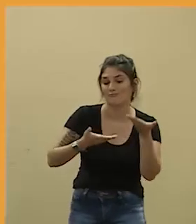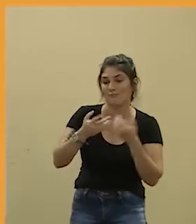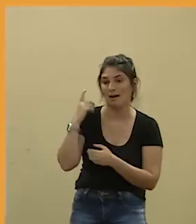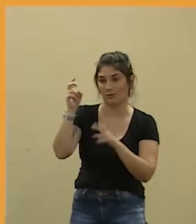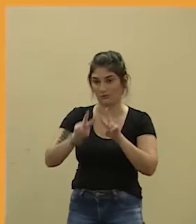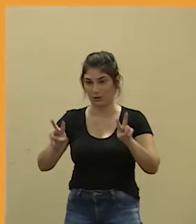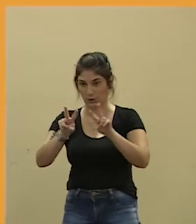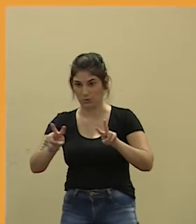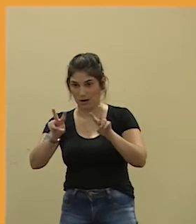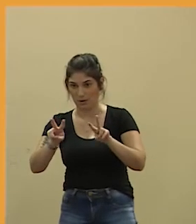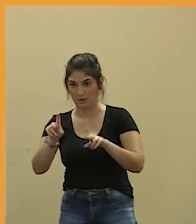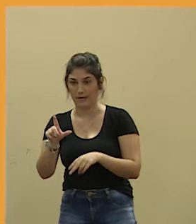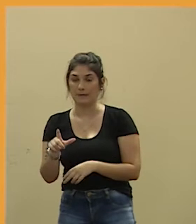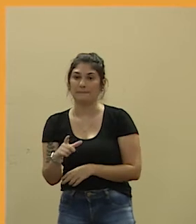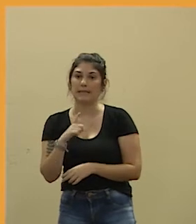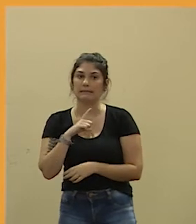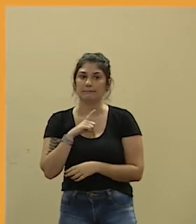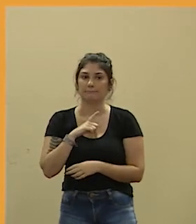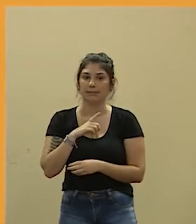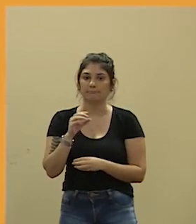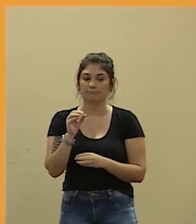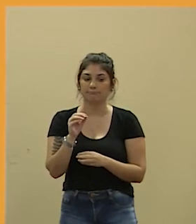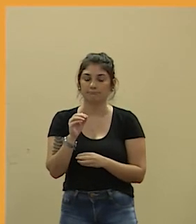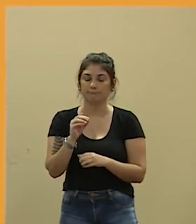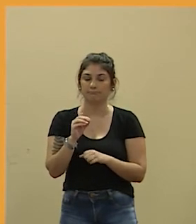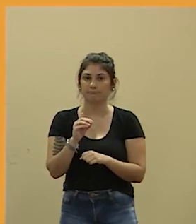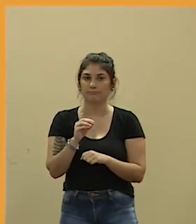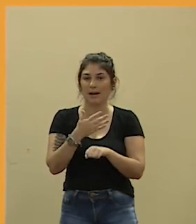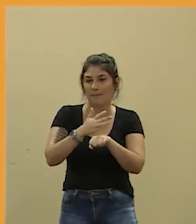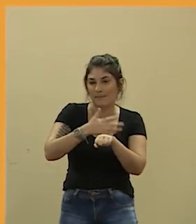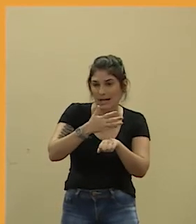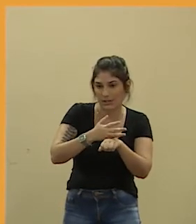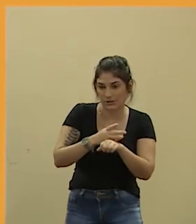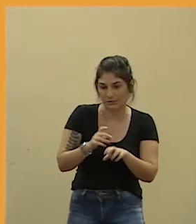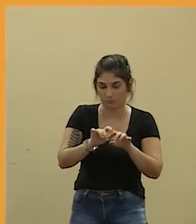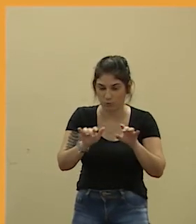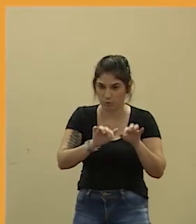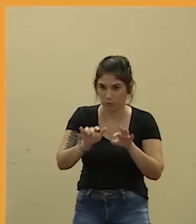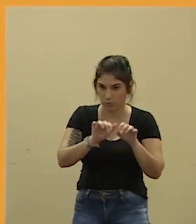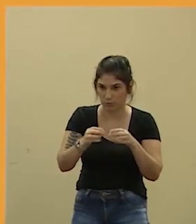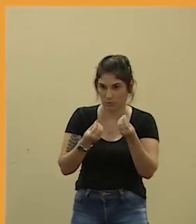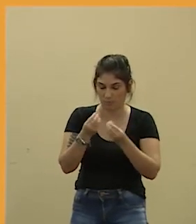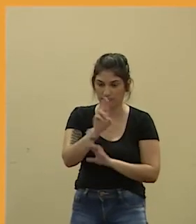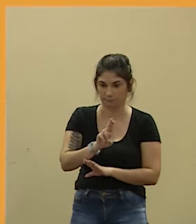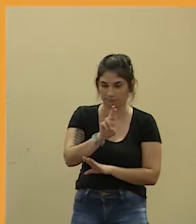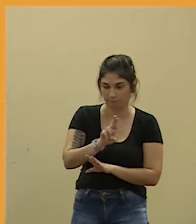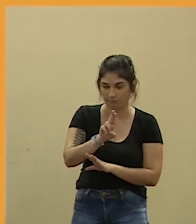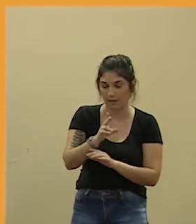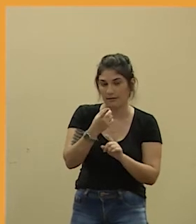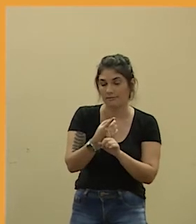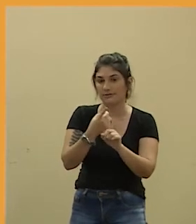alunos fazem algumas simulações do ambiente virtual para nivelar o conhecimento técnico lógico de todos para facilitar o uso das ferramentas a distância que